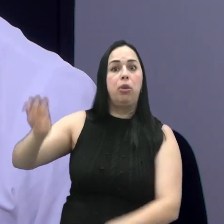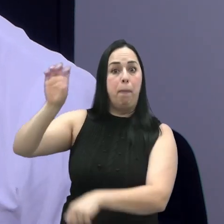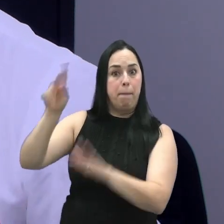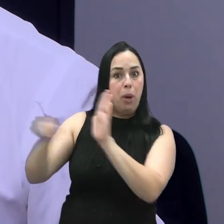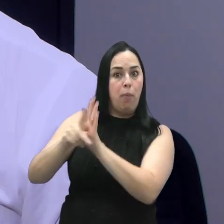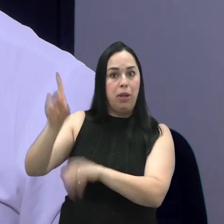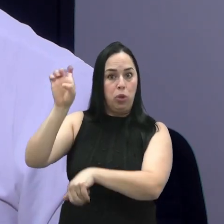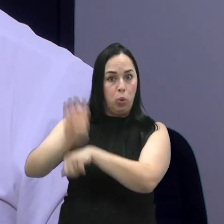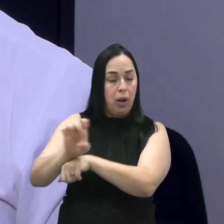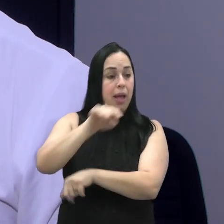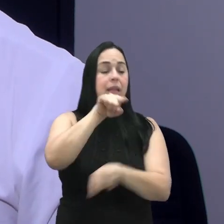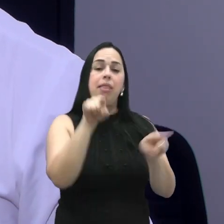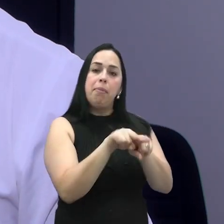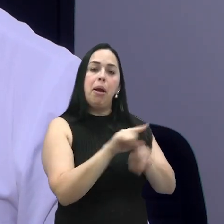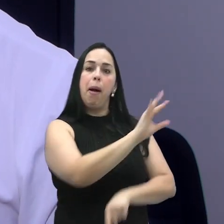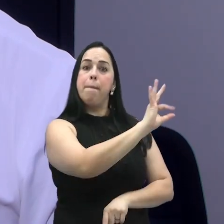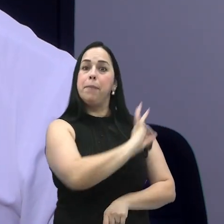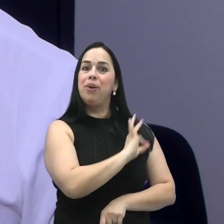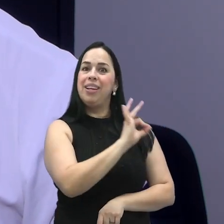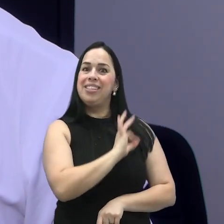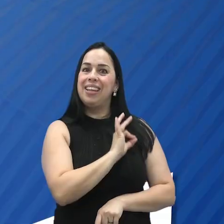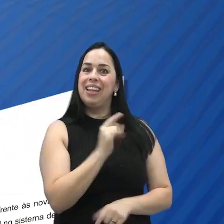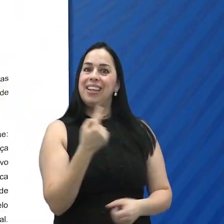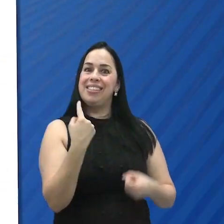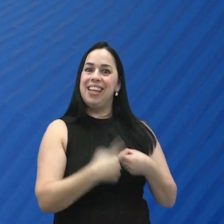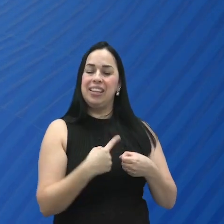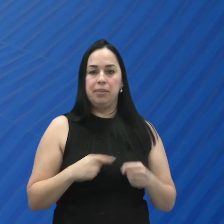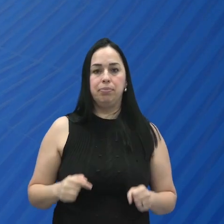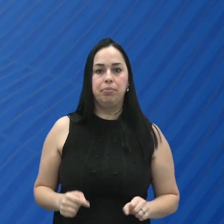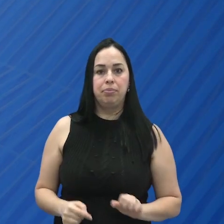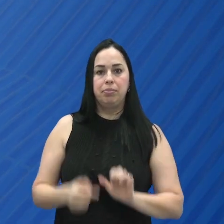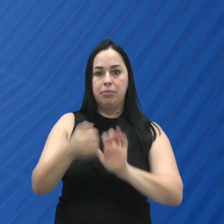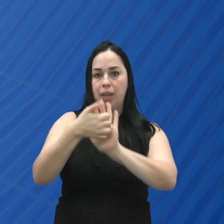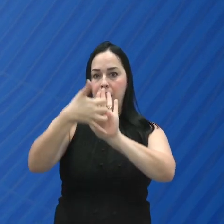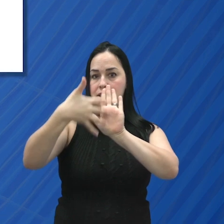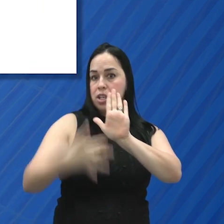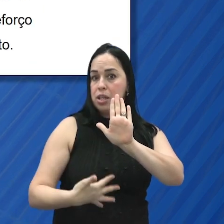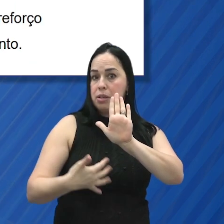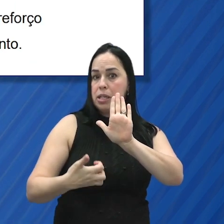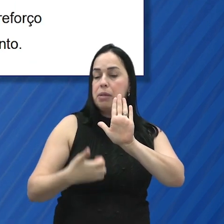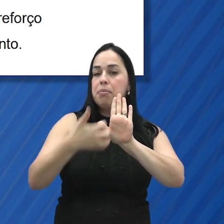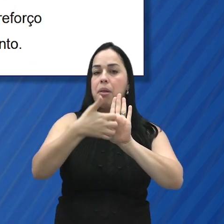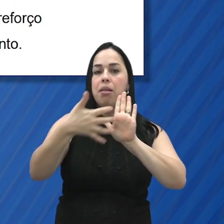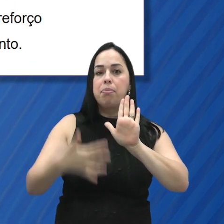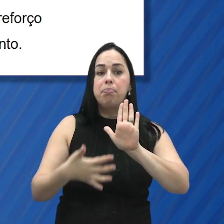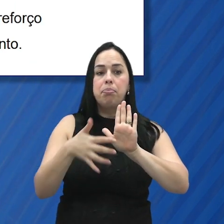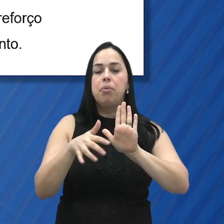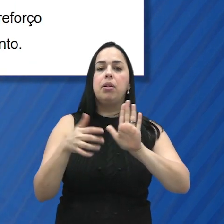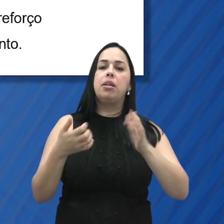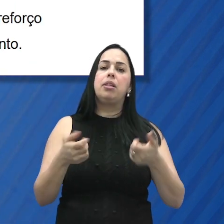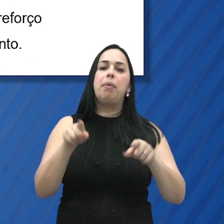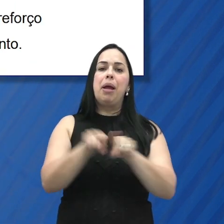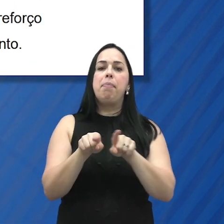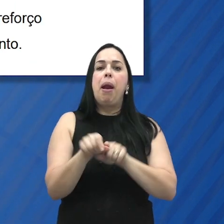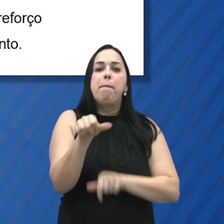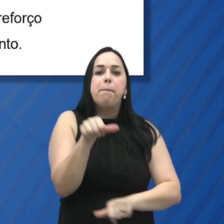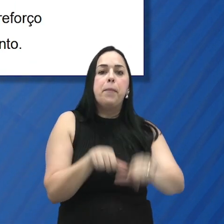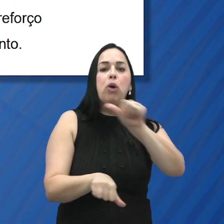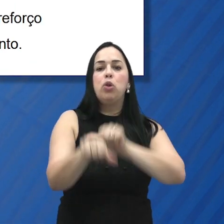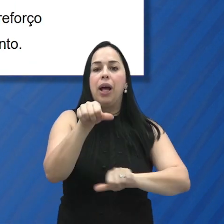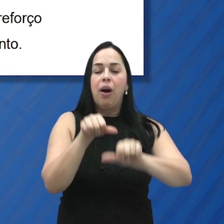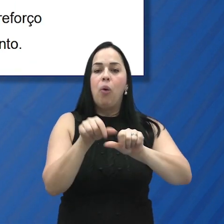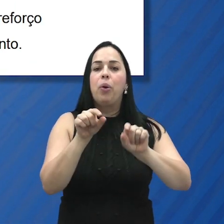temos uma polícia que é do município, que pertence ao município. A principal justificativa para a mudança na legislação